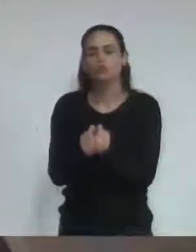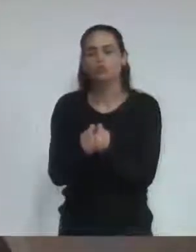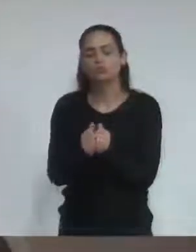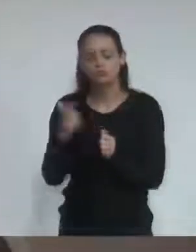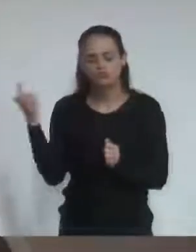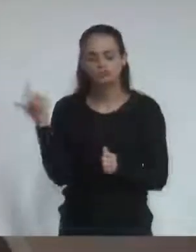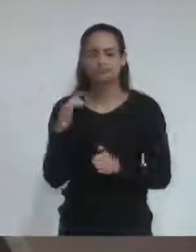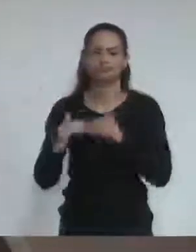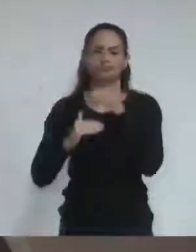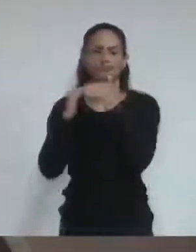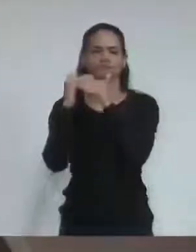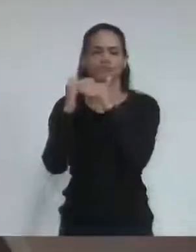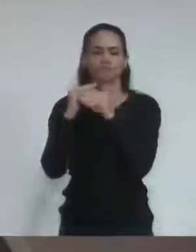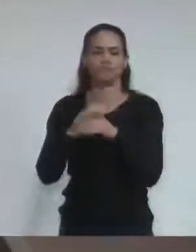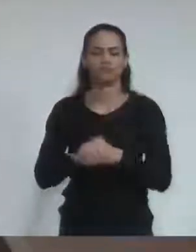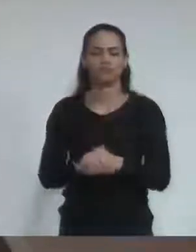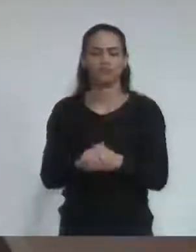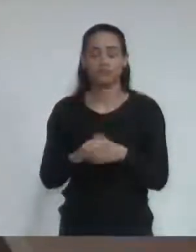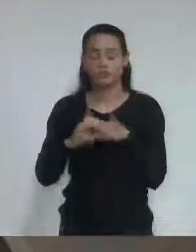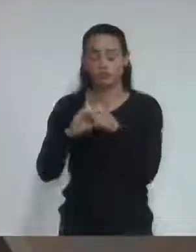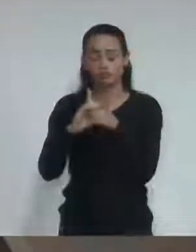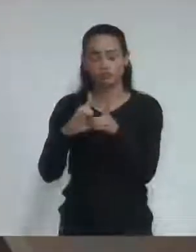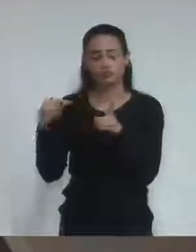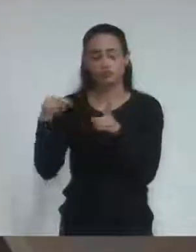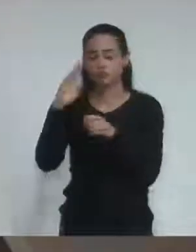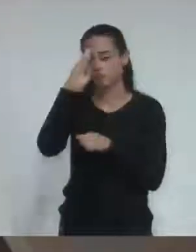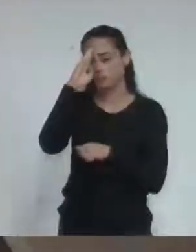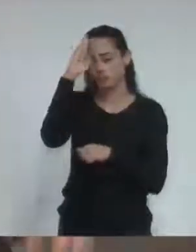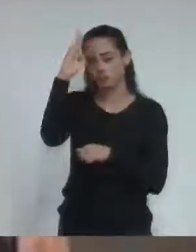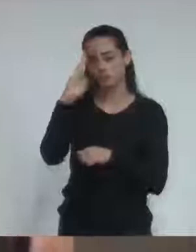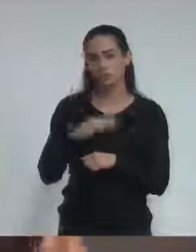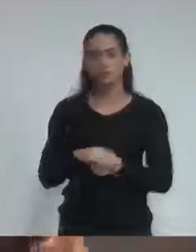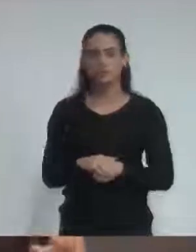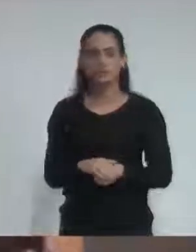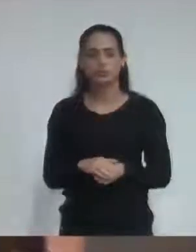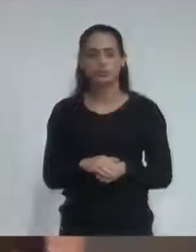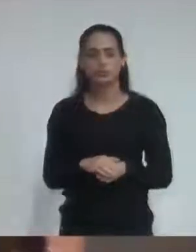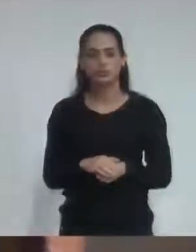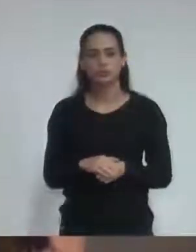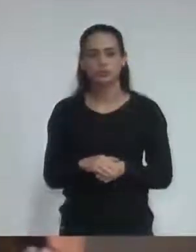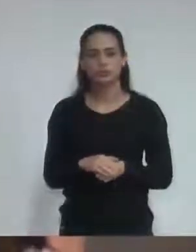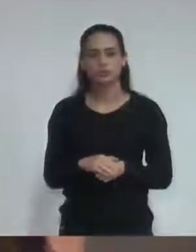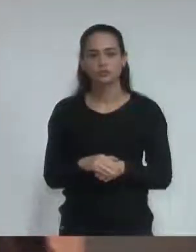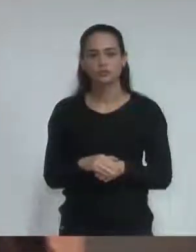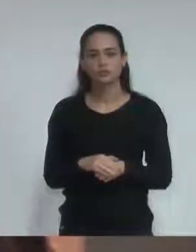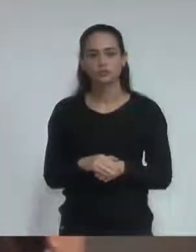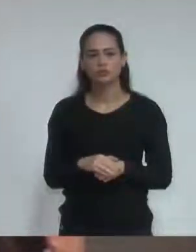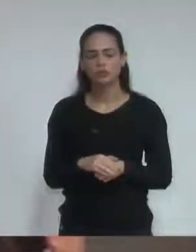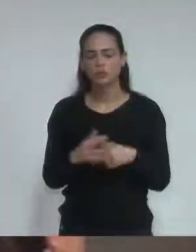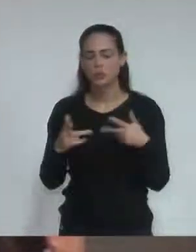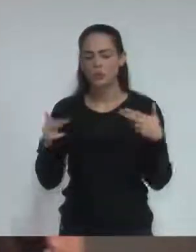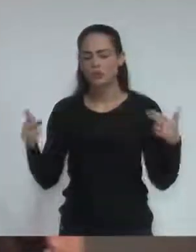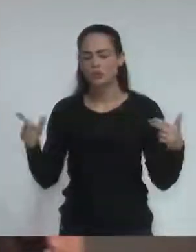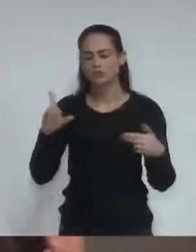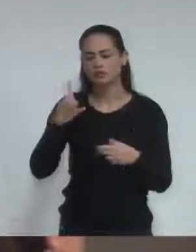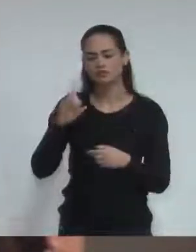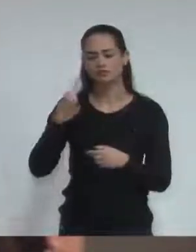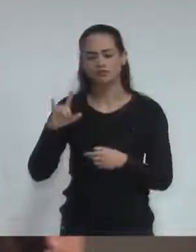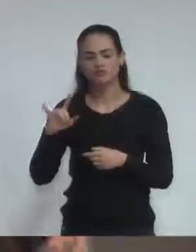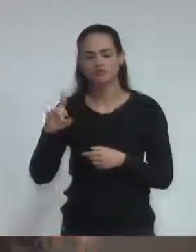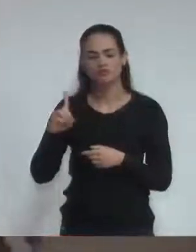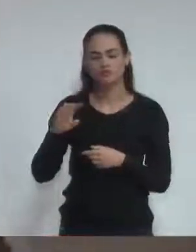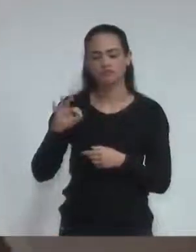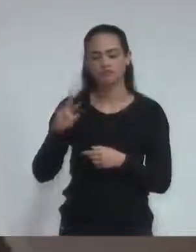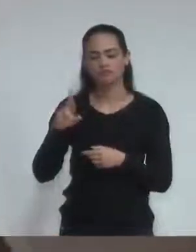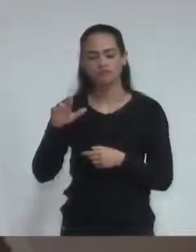que viram em qualquer tipo de ditadura a forma de resolver problemas, a gente sabe o que